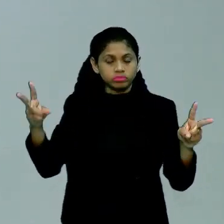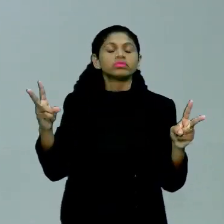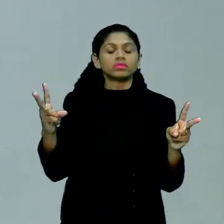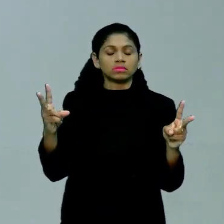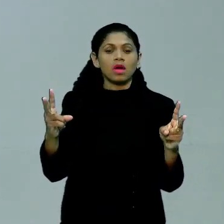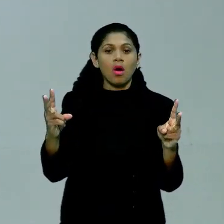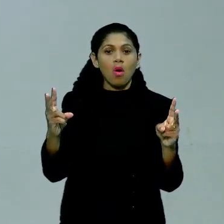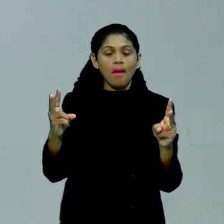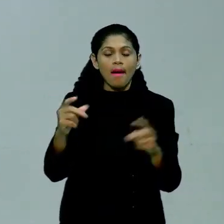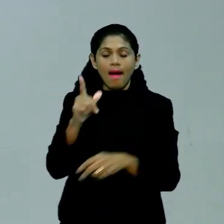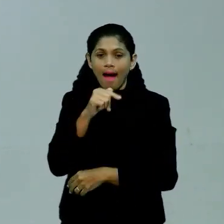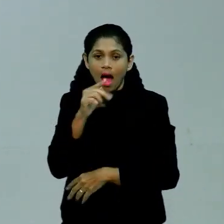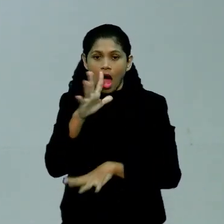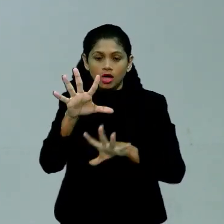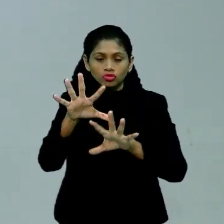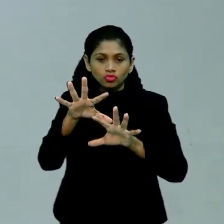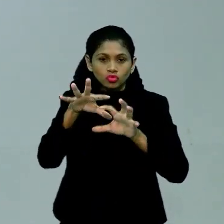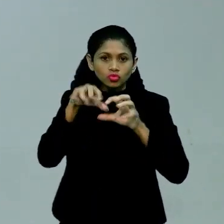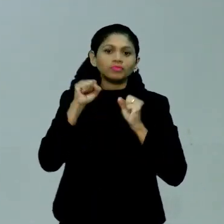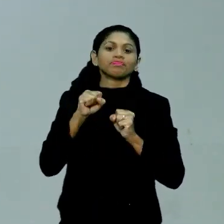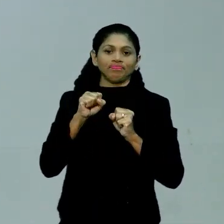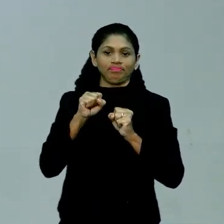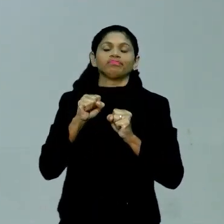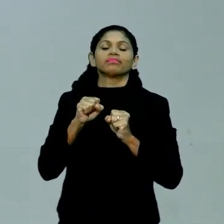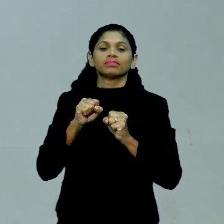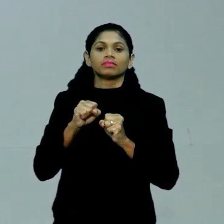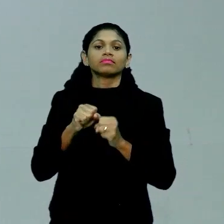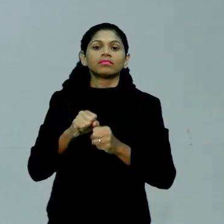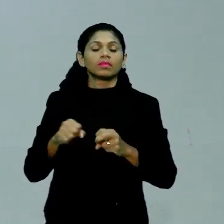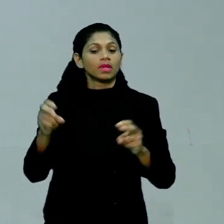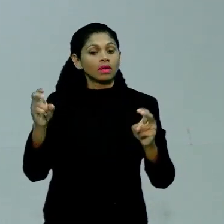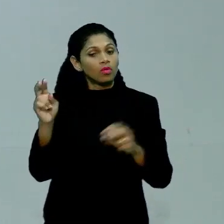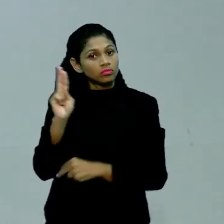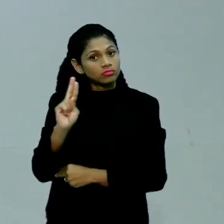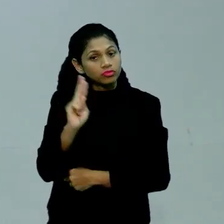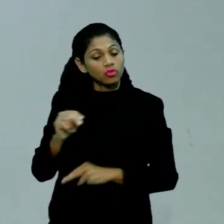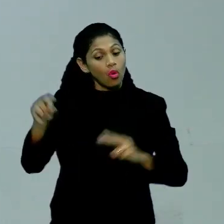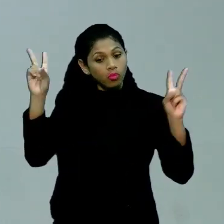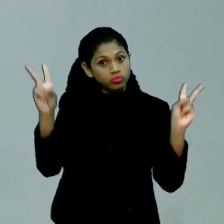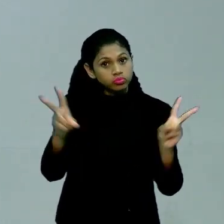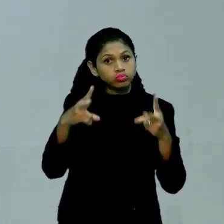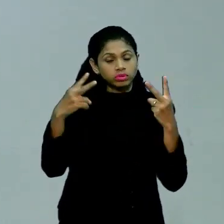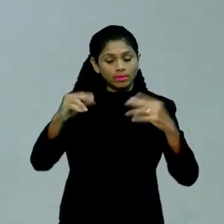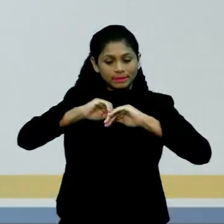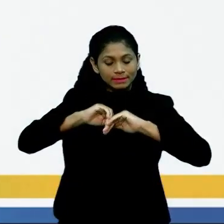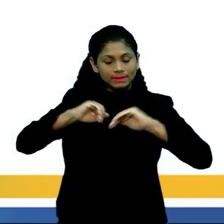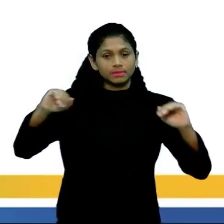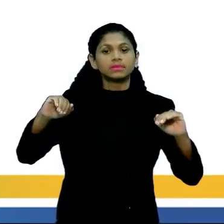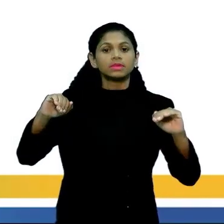ventilação. Então, utilizou a ação do vento para separar a fase menos densa, ventilação.